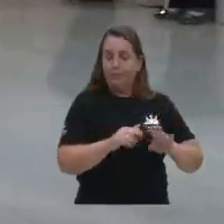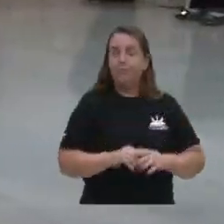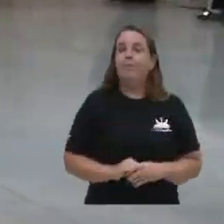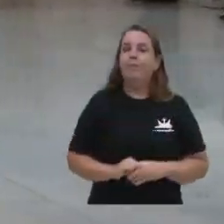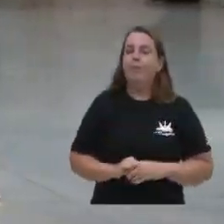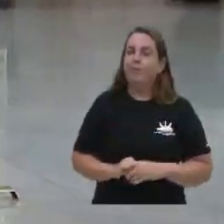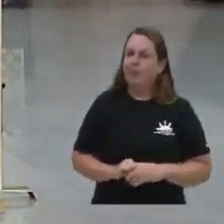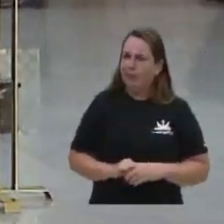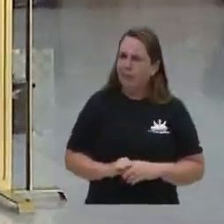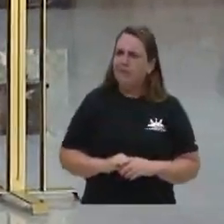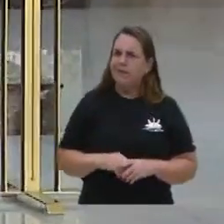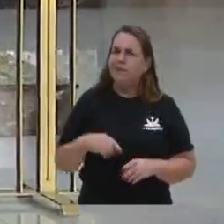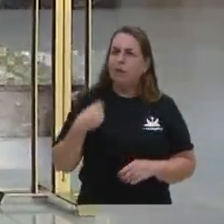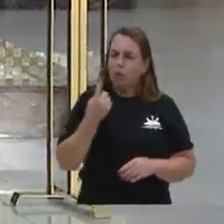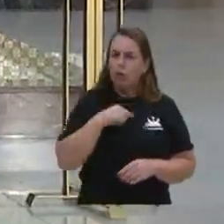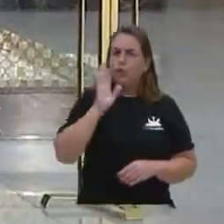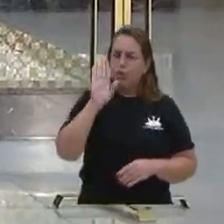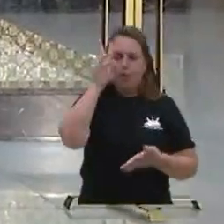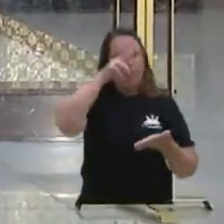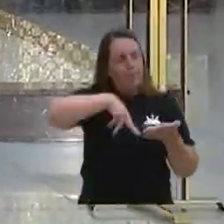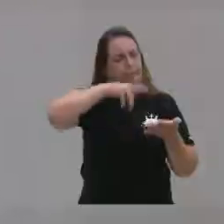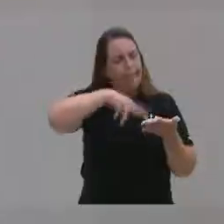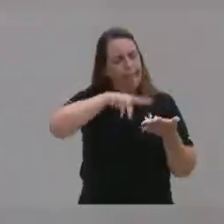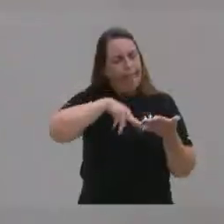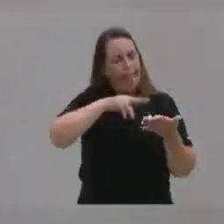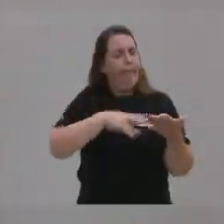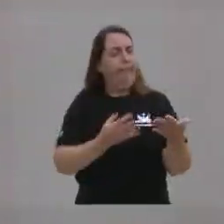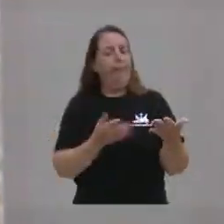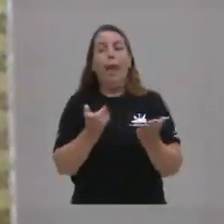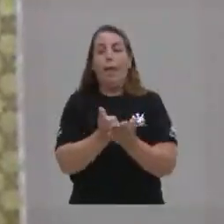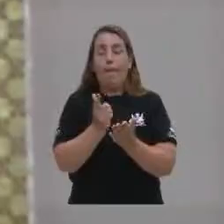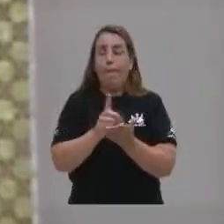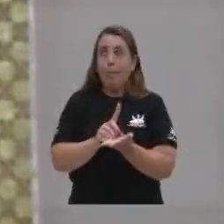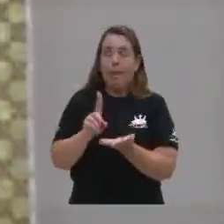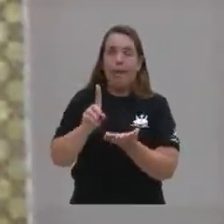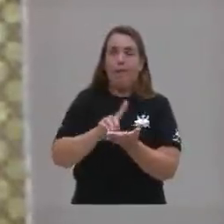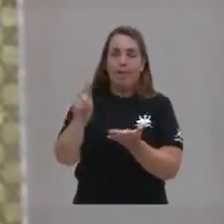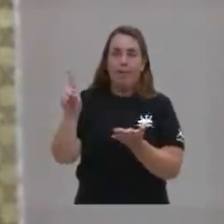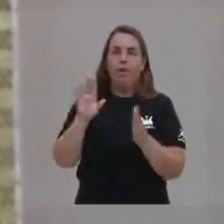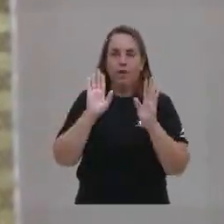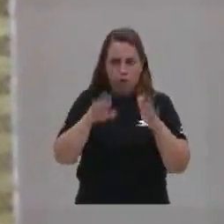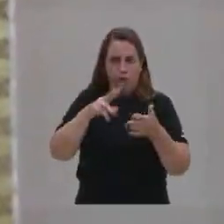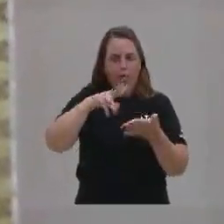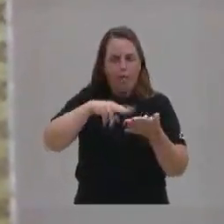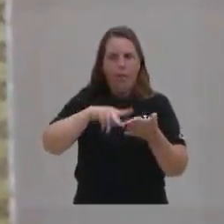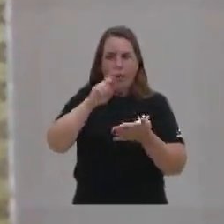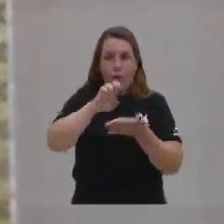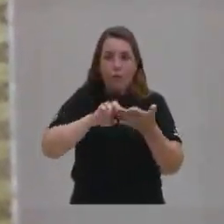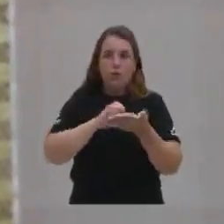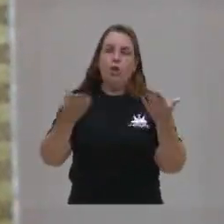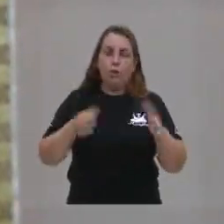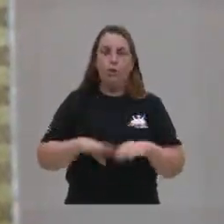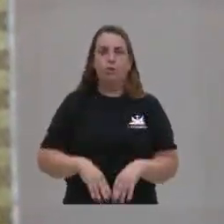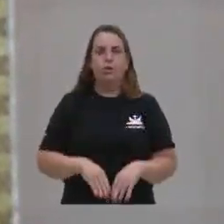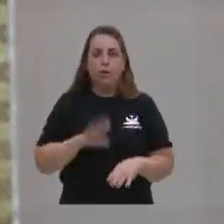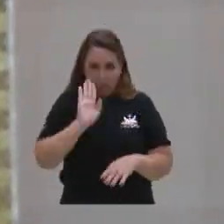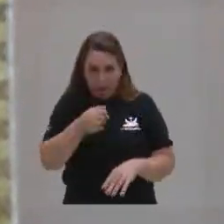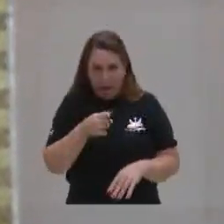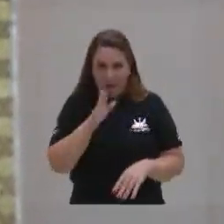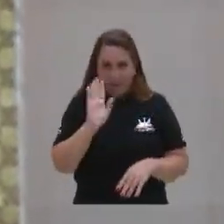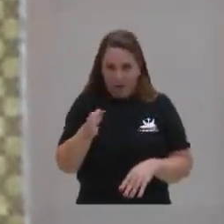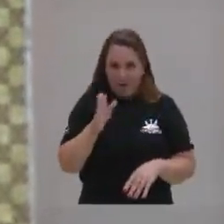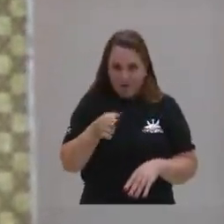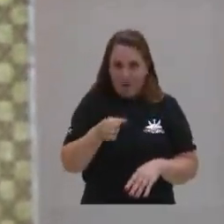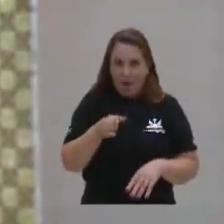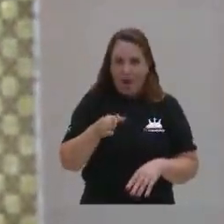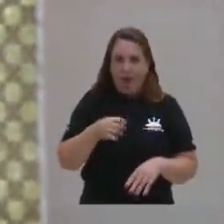Quantas vezes a gente já leu os textos bíblicos? Por exemplo, quantas vezes você já escutou o evangelho de hoje? Quem já te escutou pelo menos mais